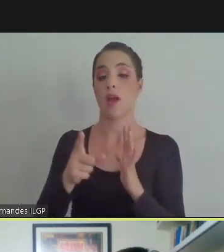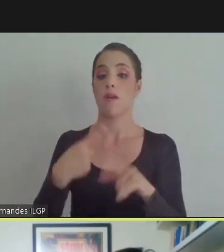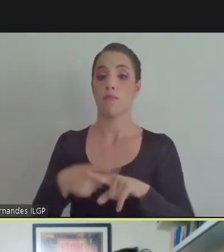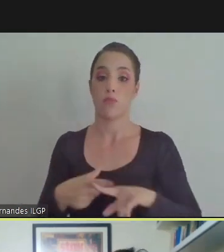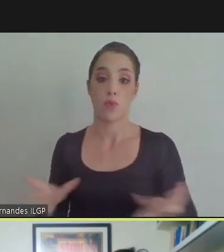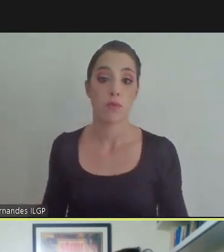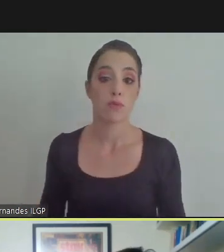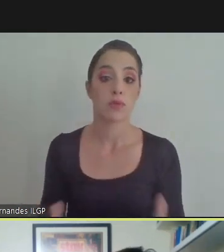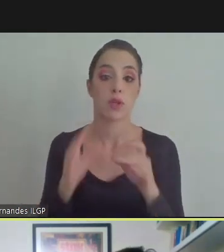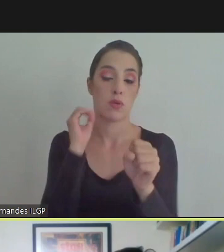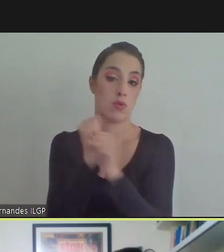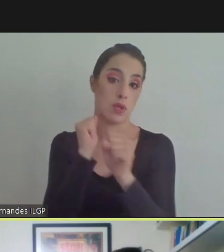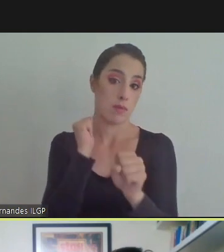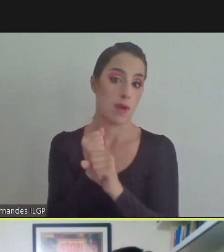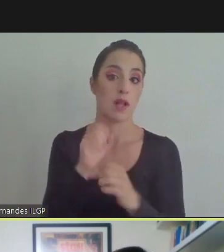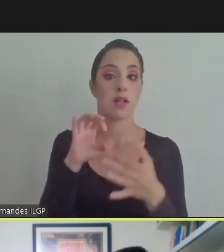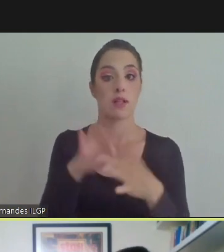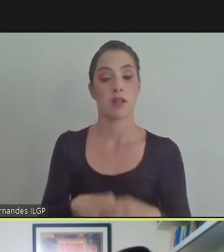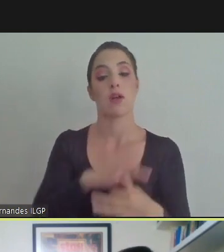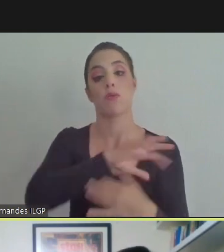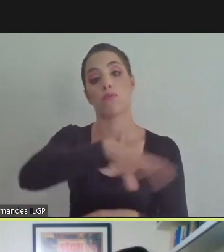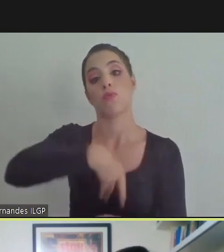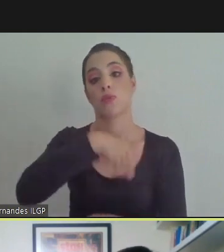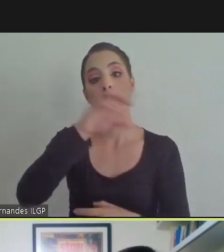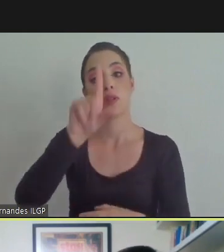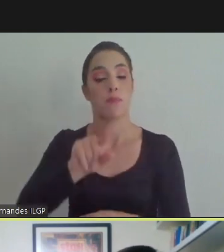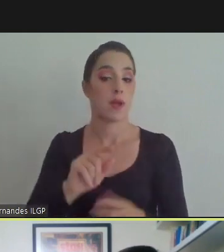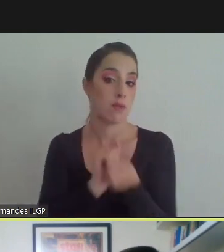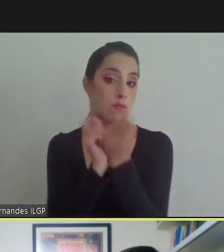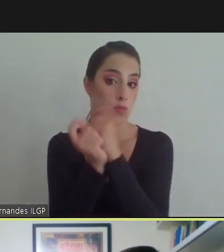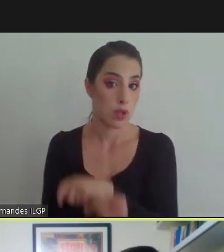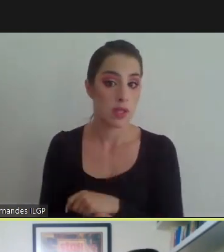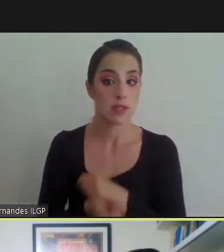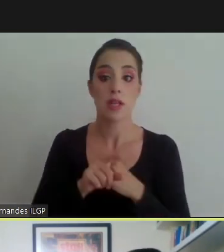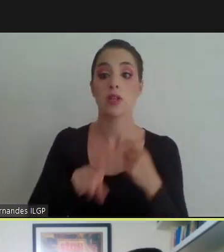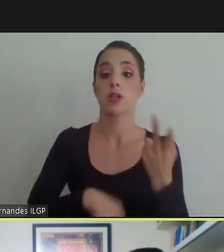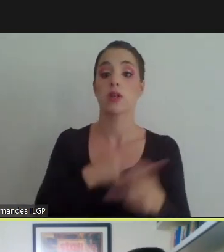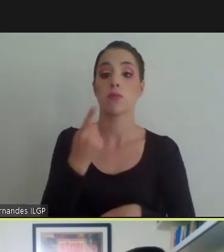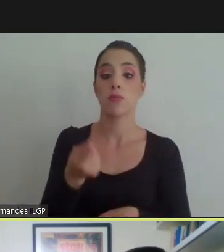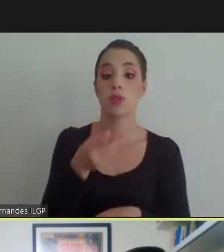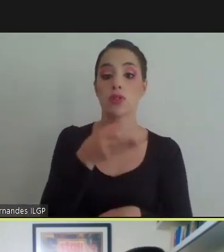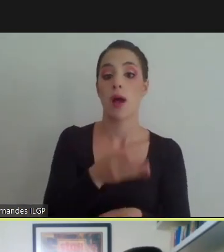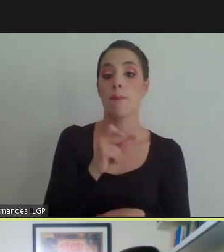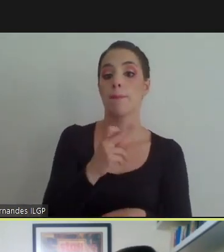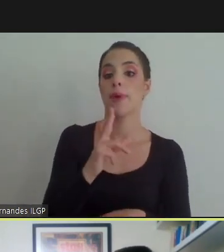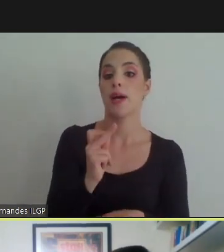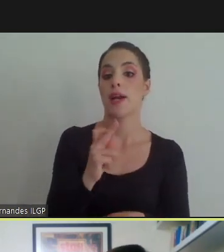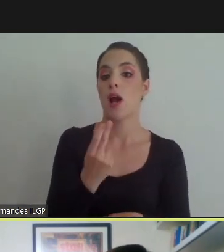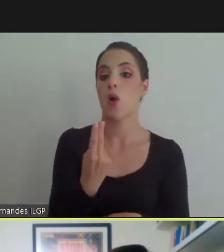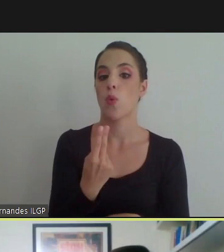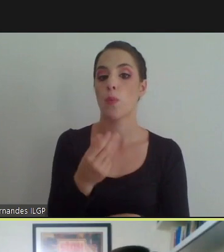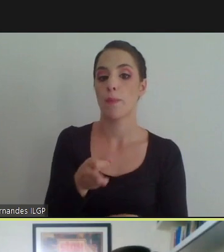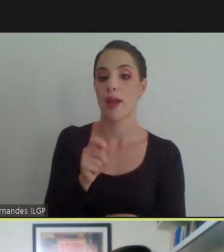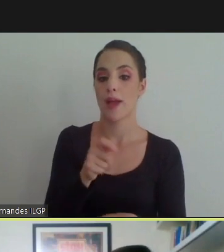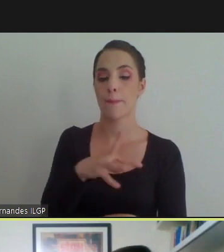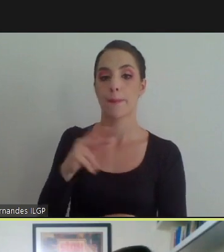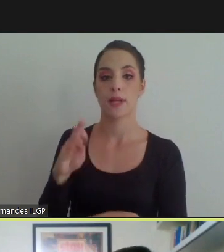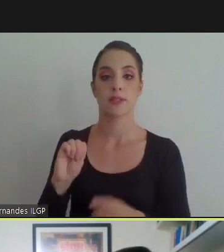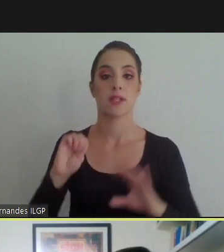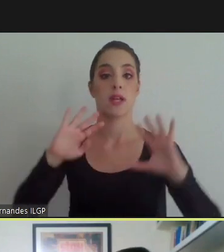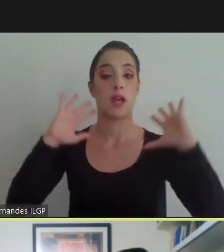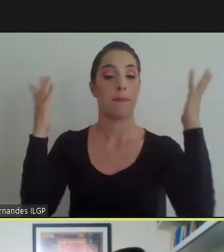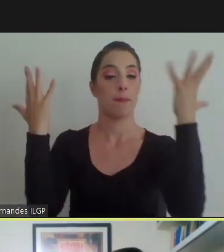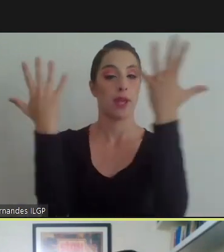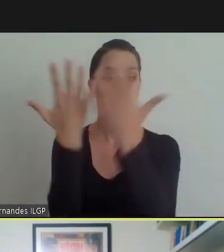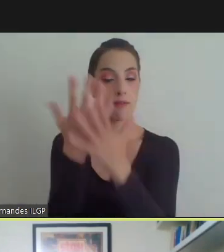trabalho decente num mundo em rápida transformação. Em Parauapebas, como promover a conservação do rio, o